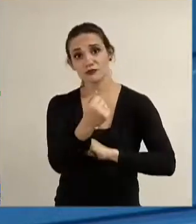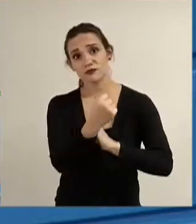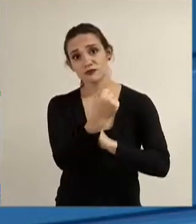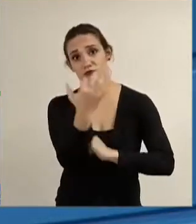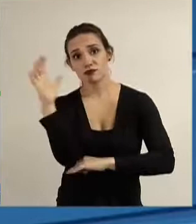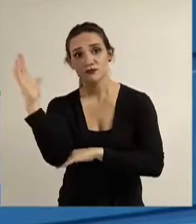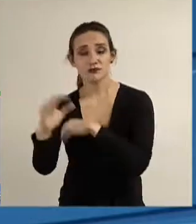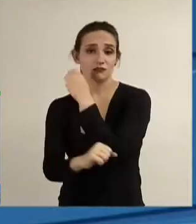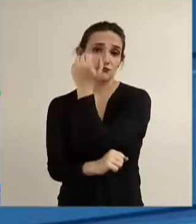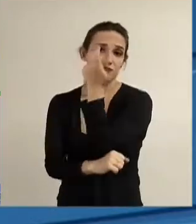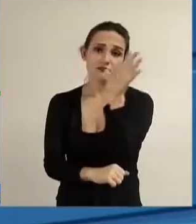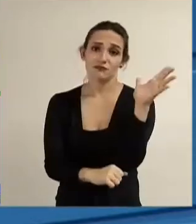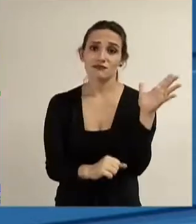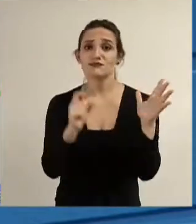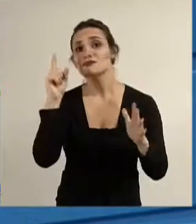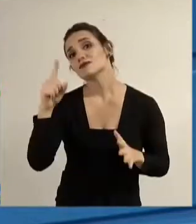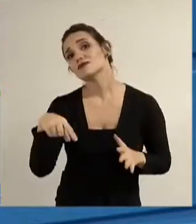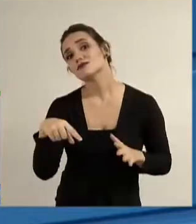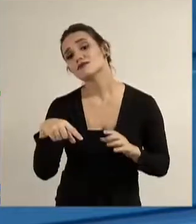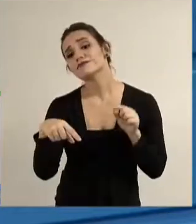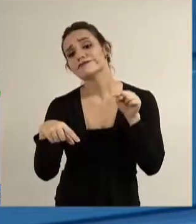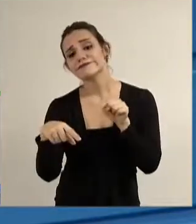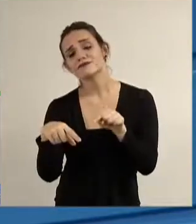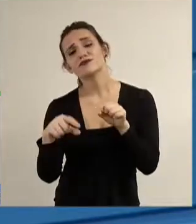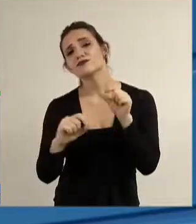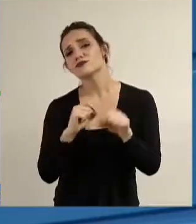ser um grande